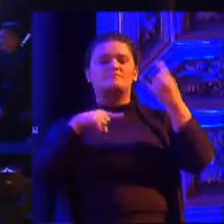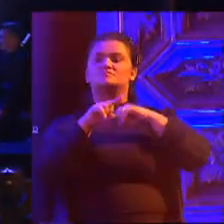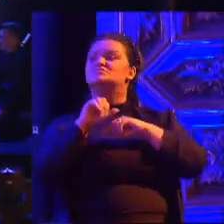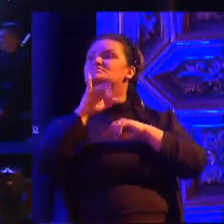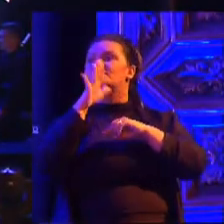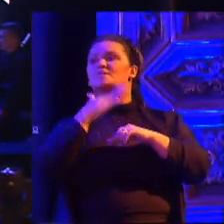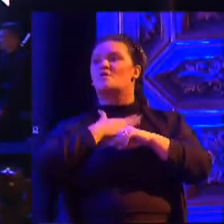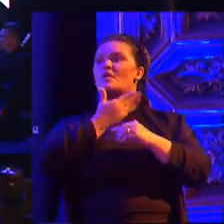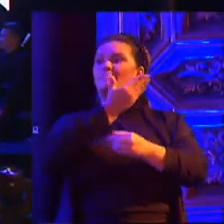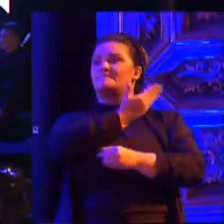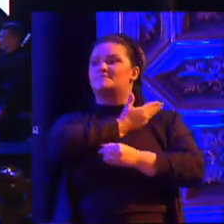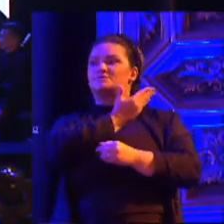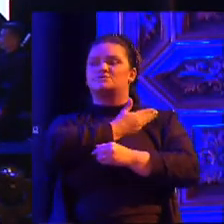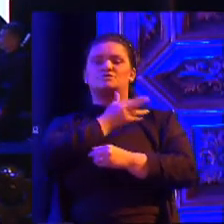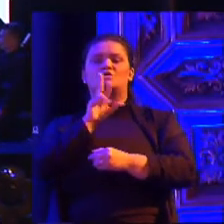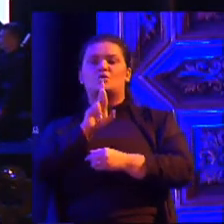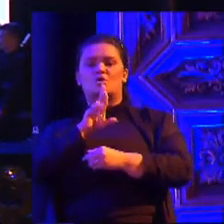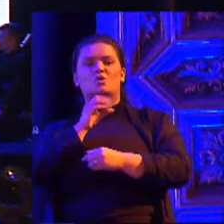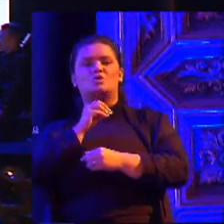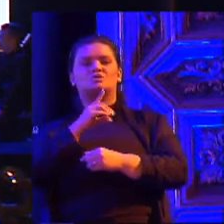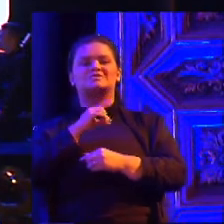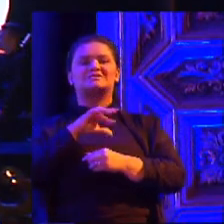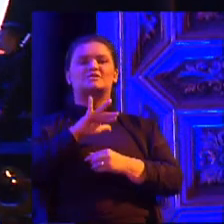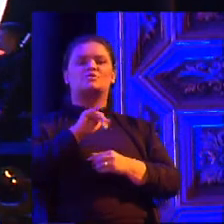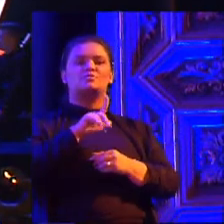parceiro, Rodrigo Meirelles.